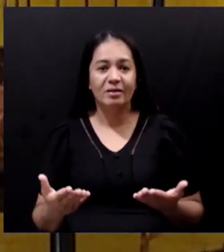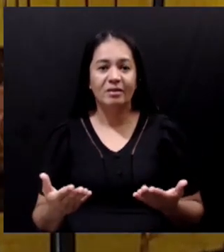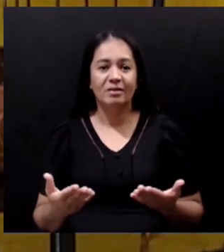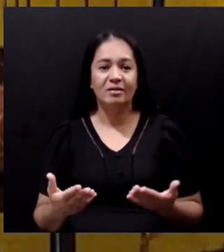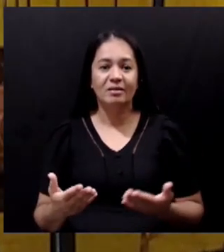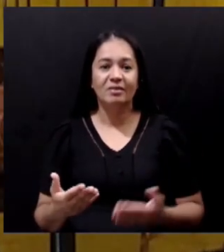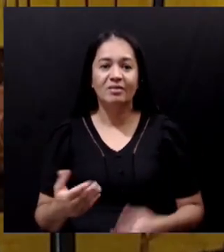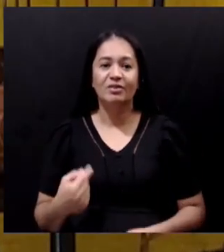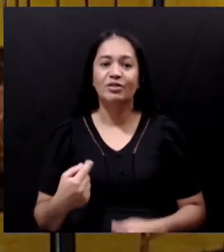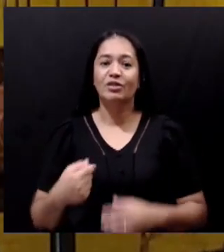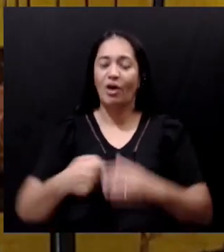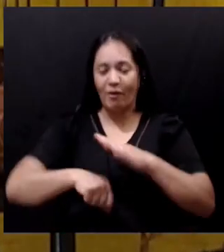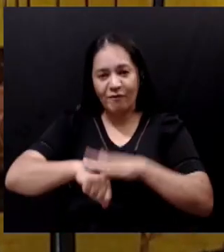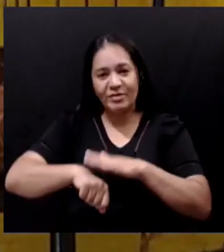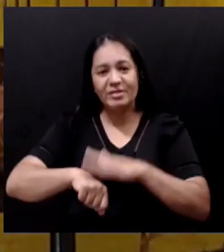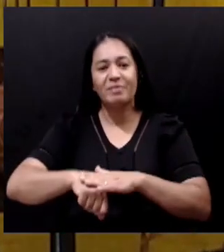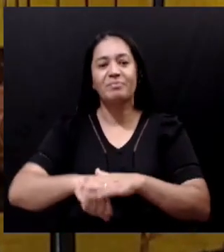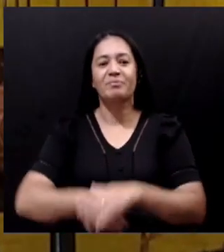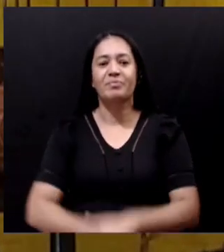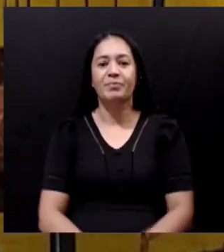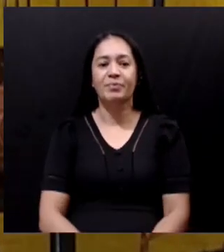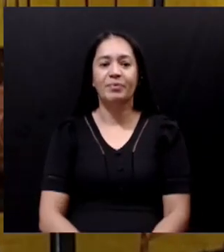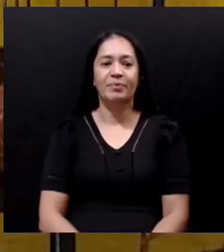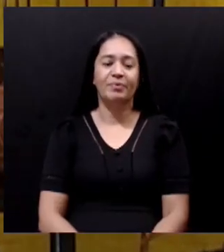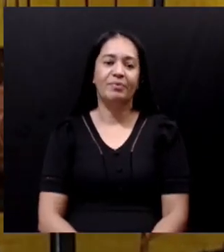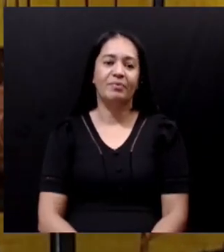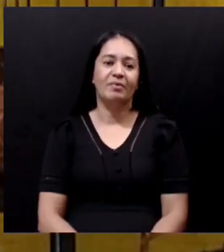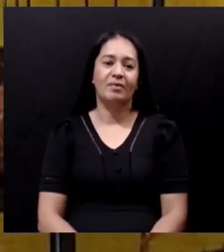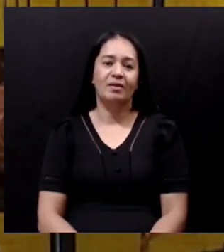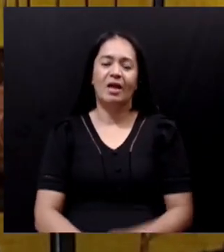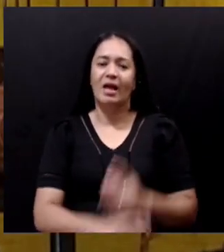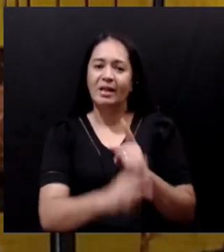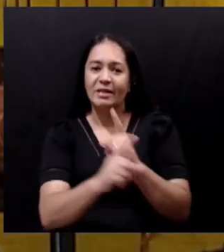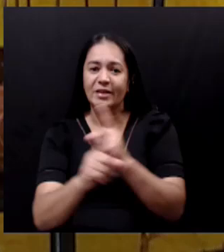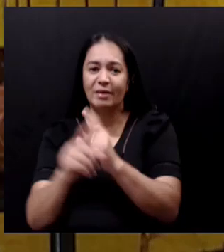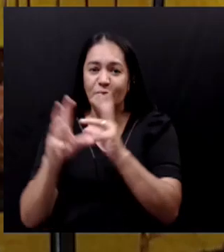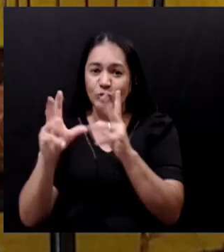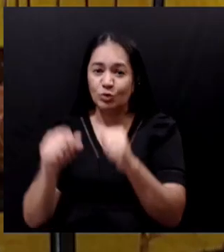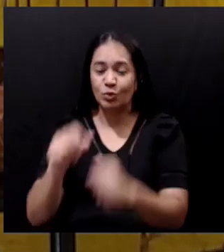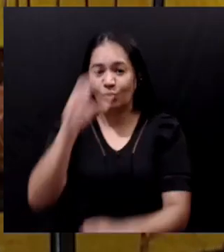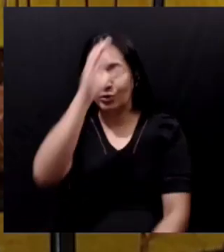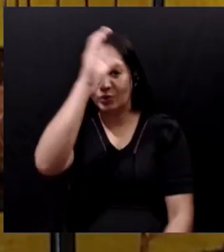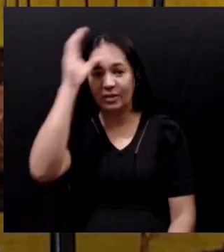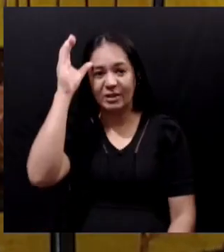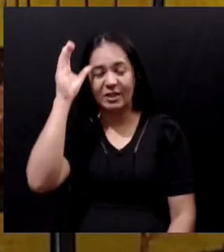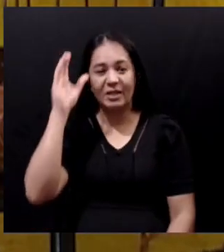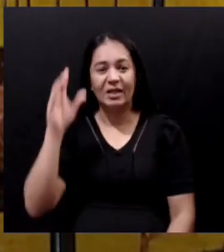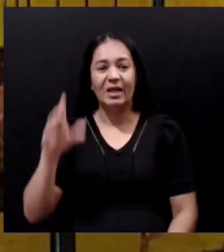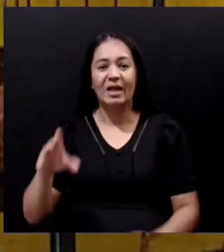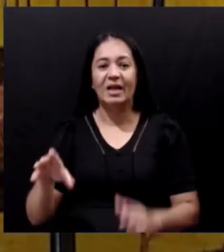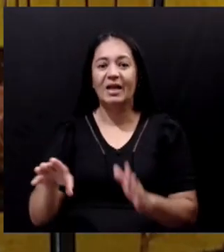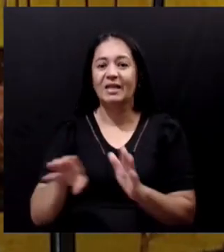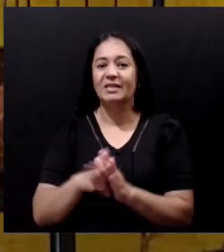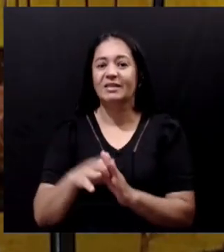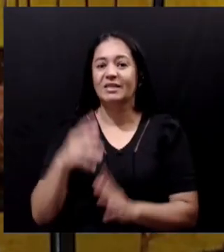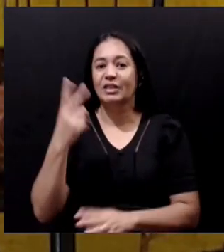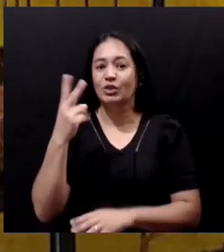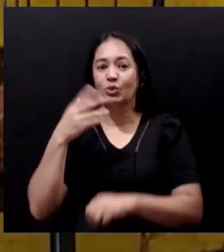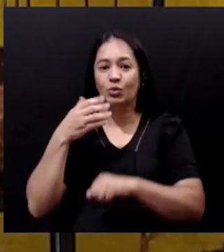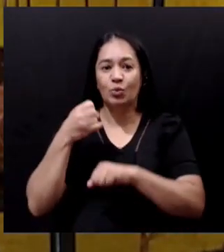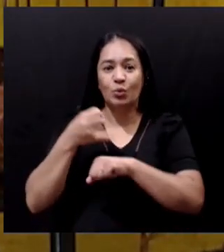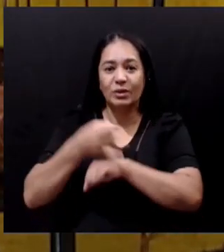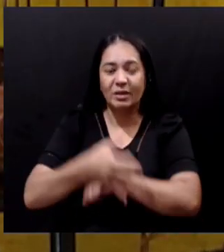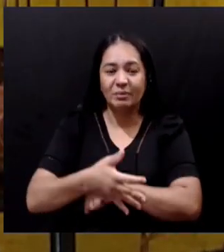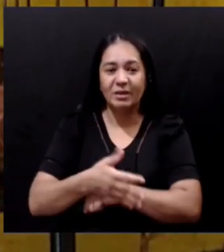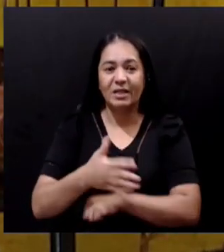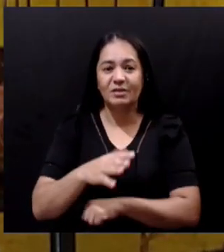fazer. Fizemos, atendemos todos os clientes. A gente atendia até 1, 2 da manhã. Às vezes a gente começava a fazer